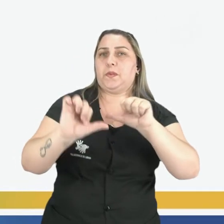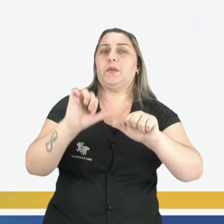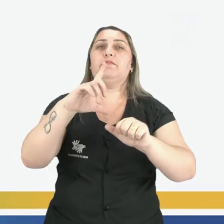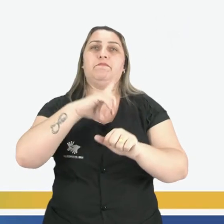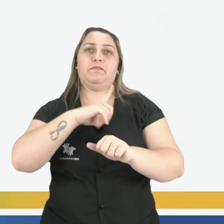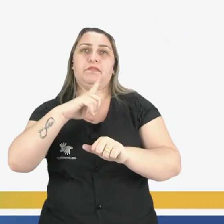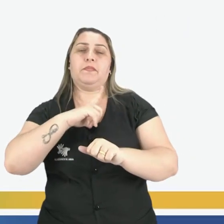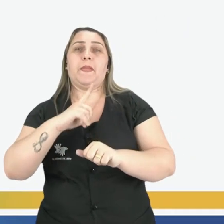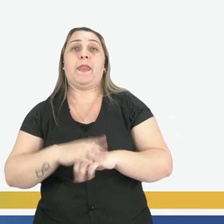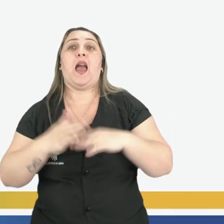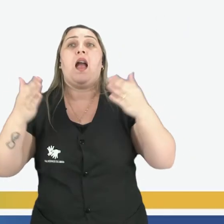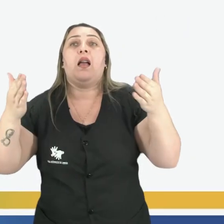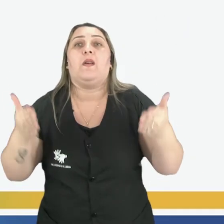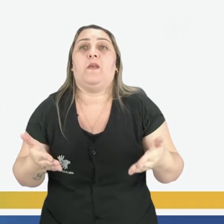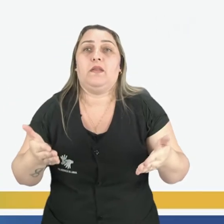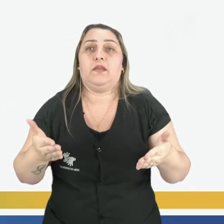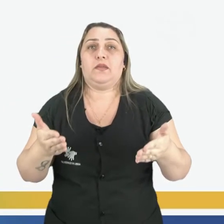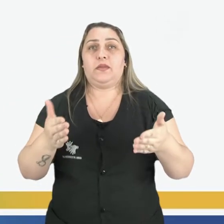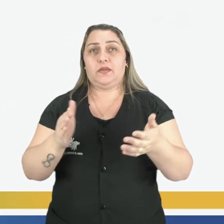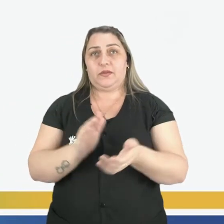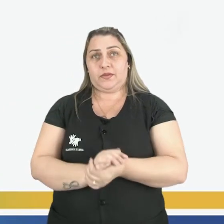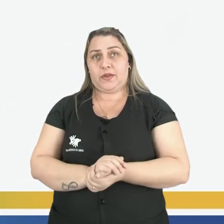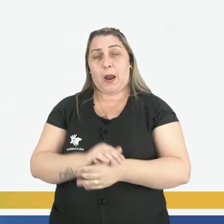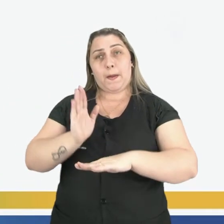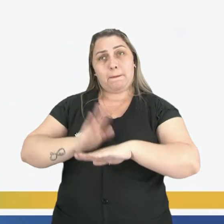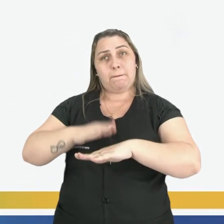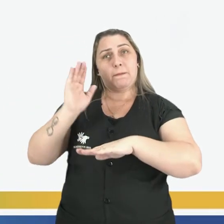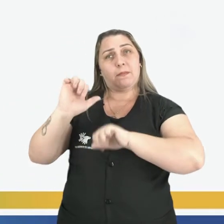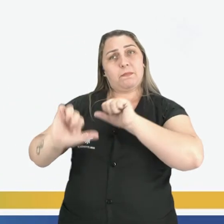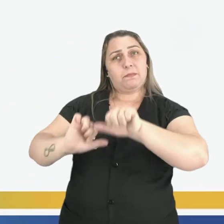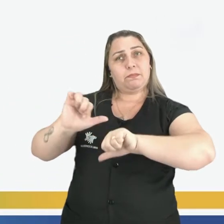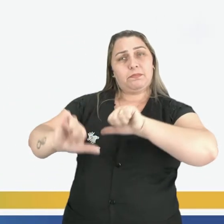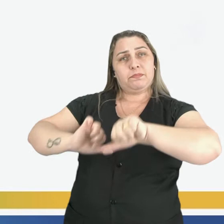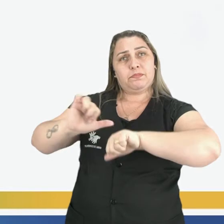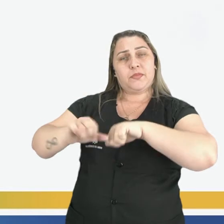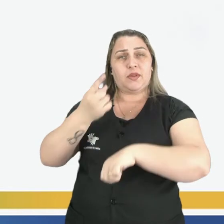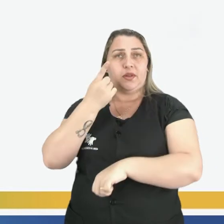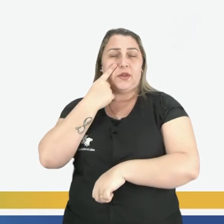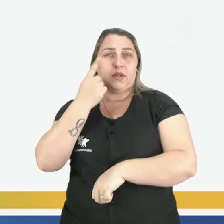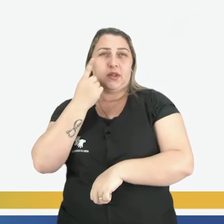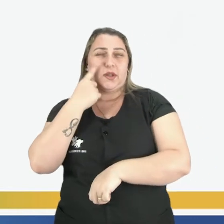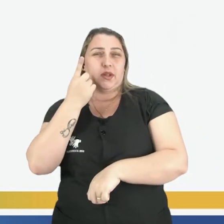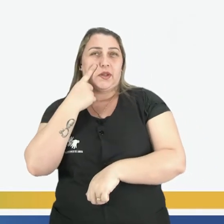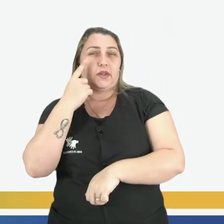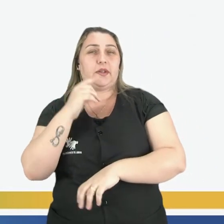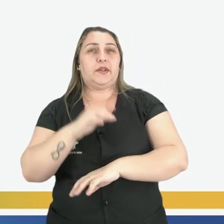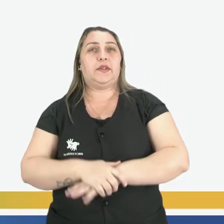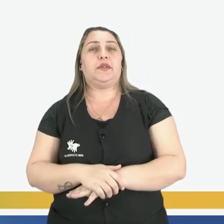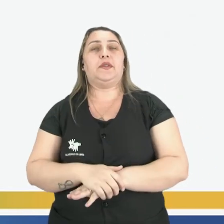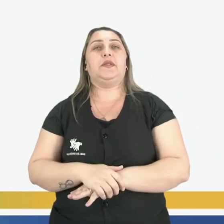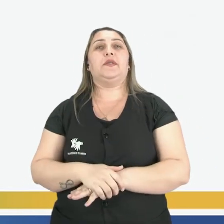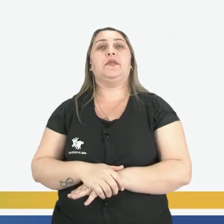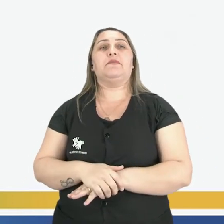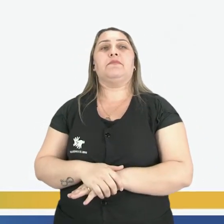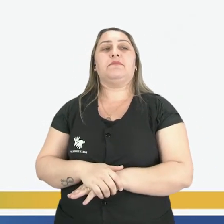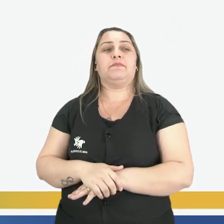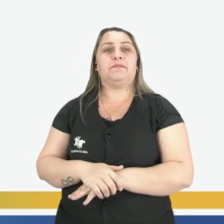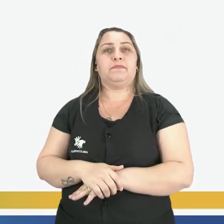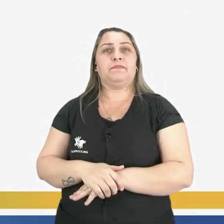ocorreram. E agora? Mais alterações. Veja que deixou de ser